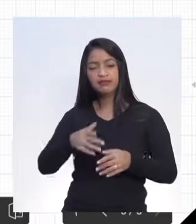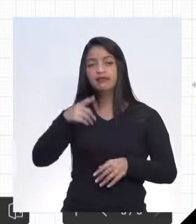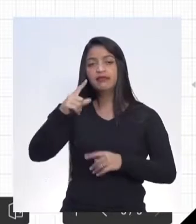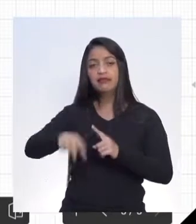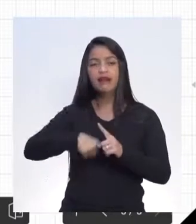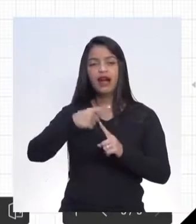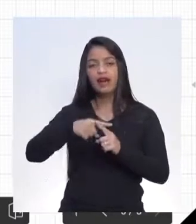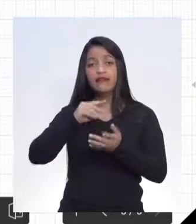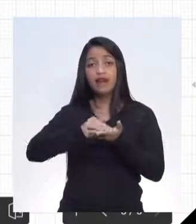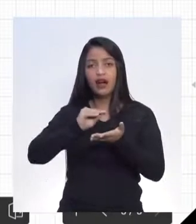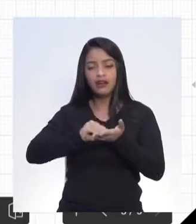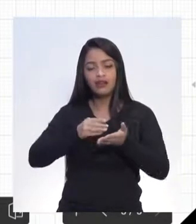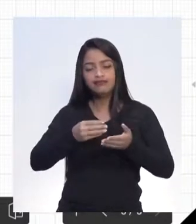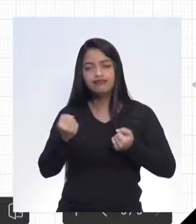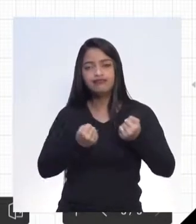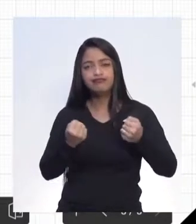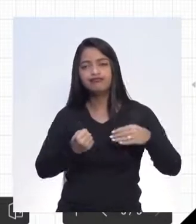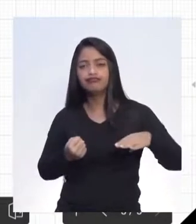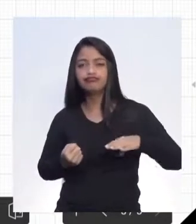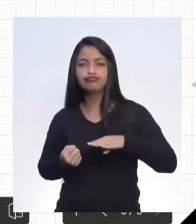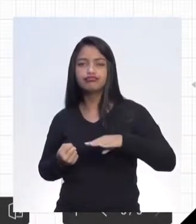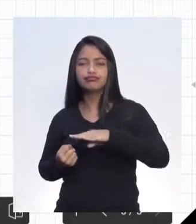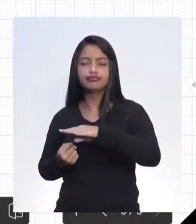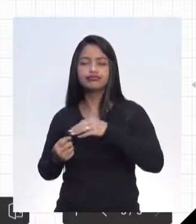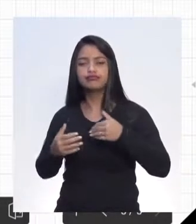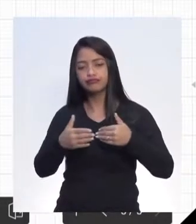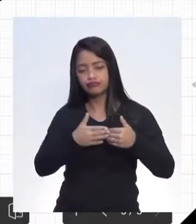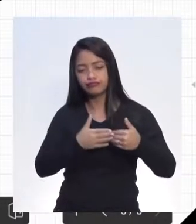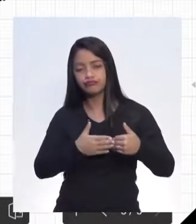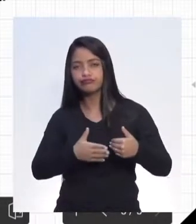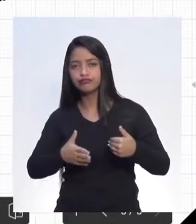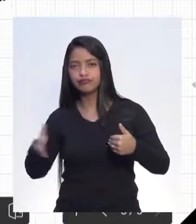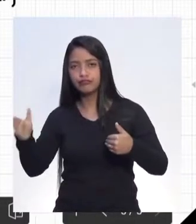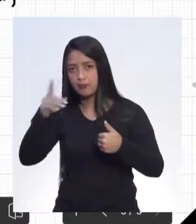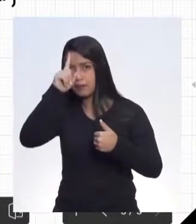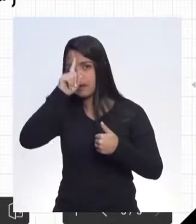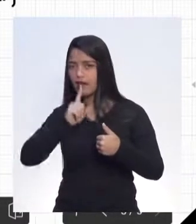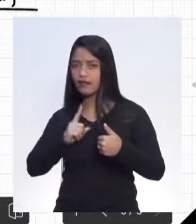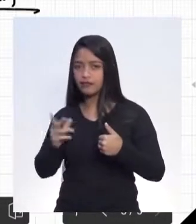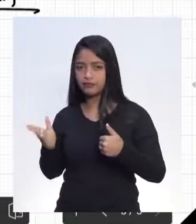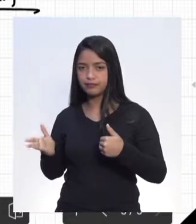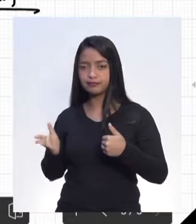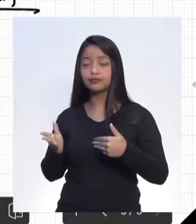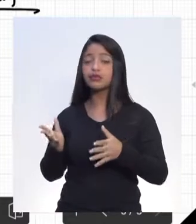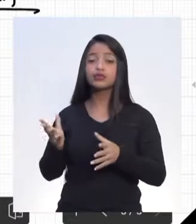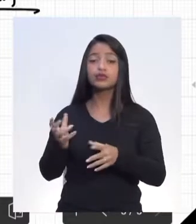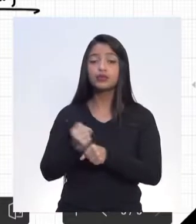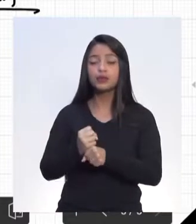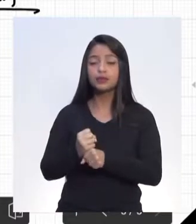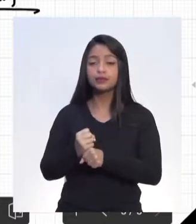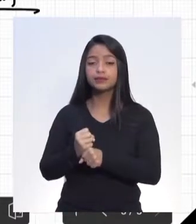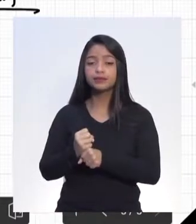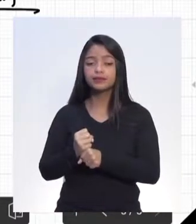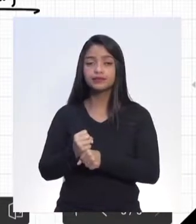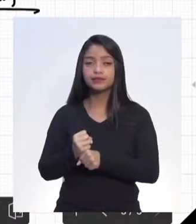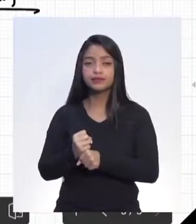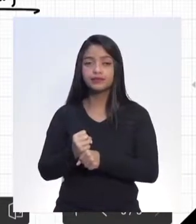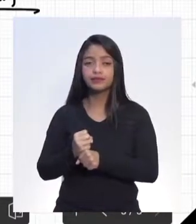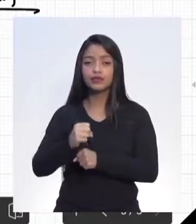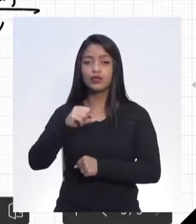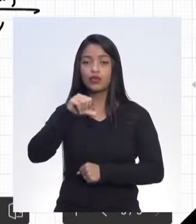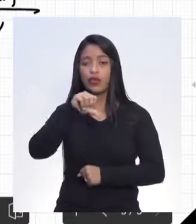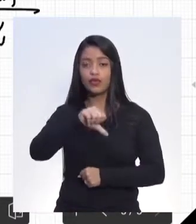os 420 quilômetros lá do segundo trecho. Temos aí um total, portanto, Jonas,